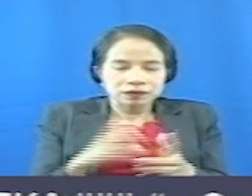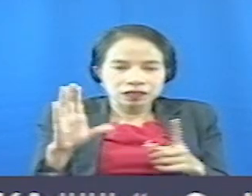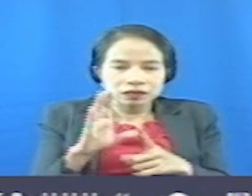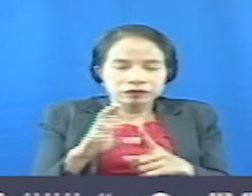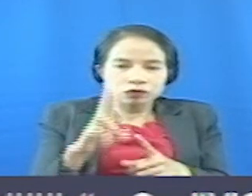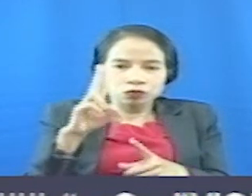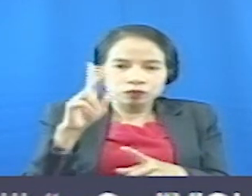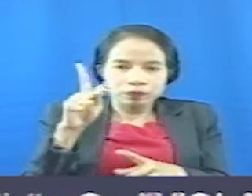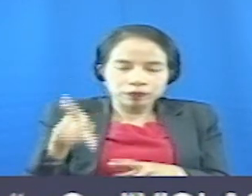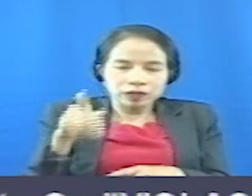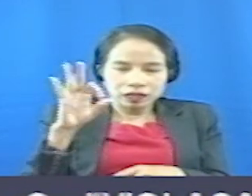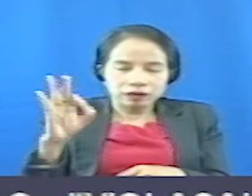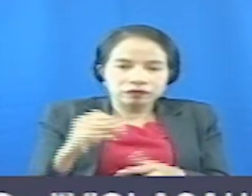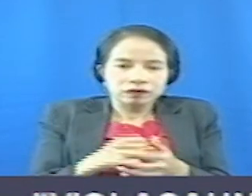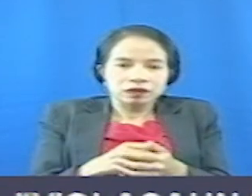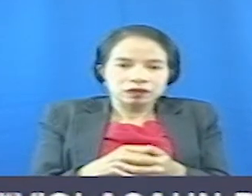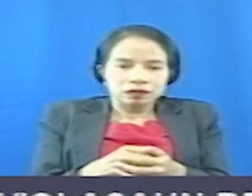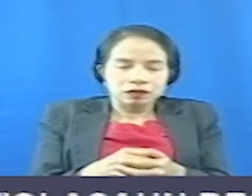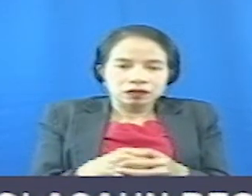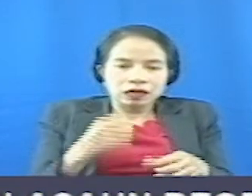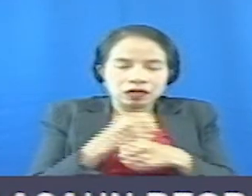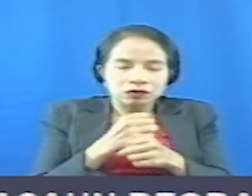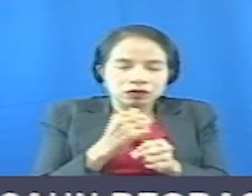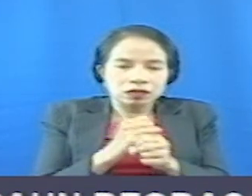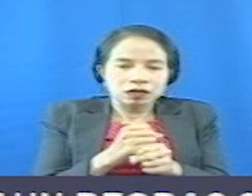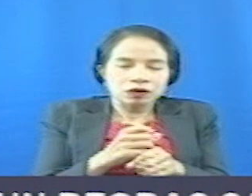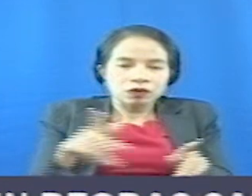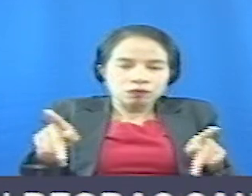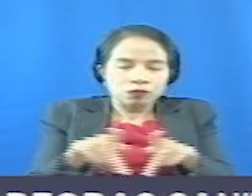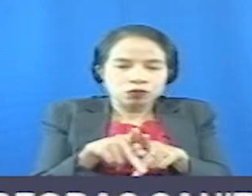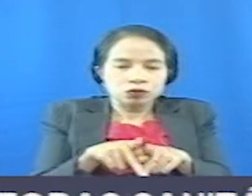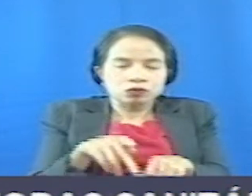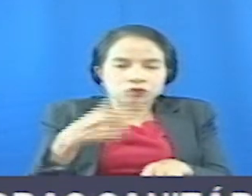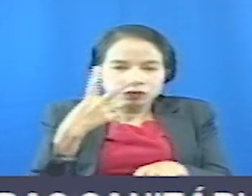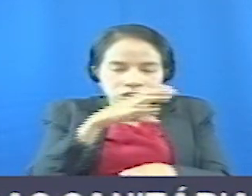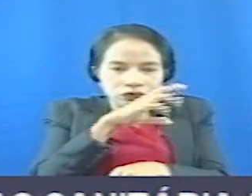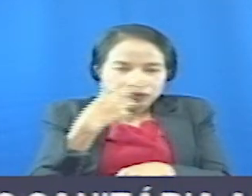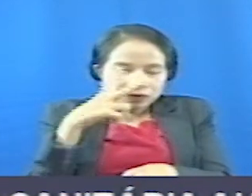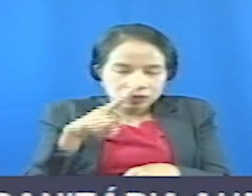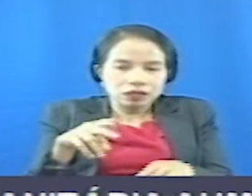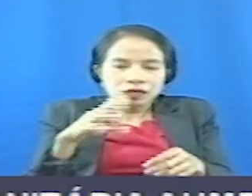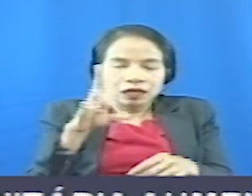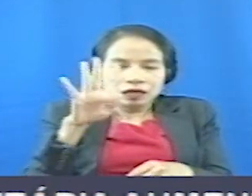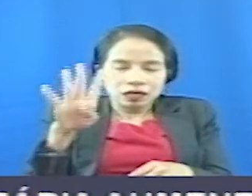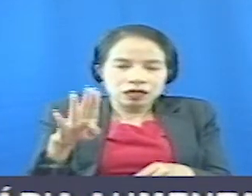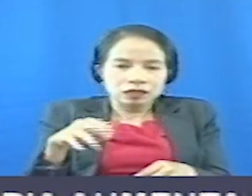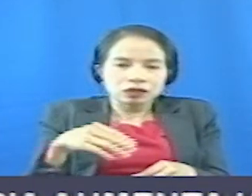Komando UPF Unidade de Bravo hari tam posto vigilância hat husi posto vigilância lima nebe komando